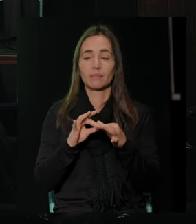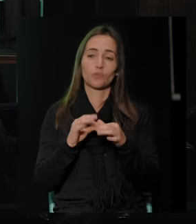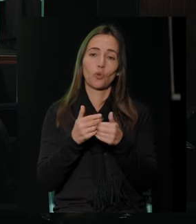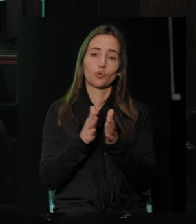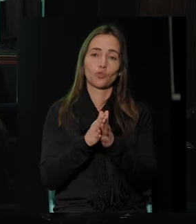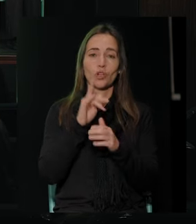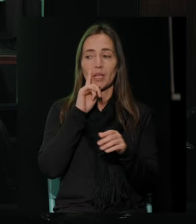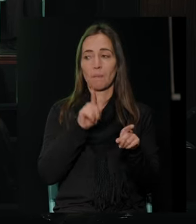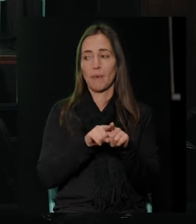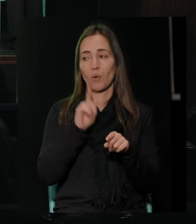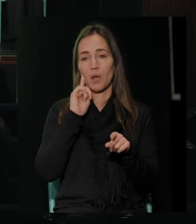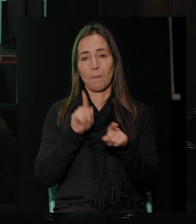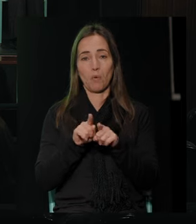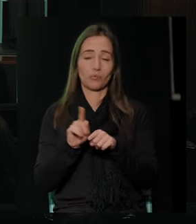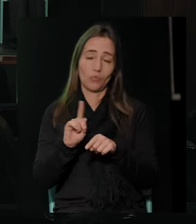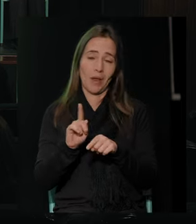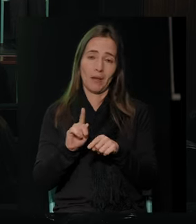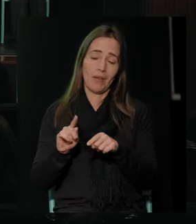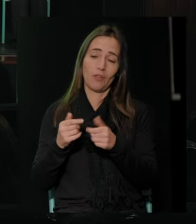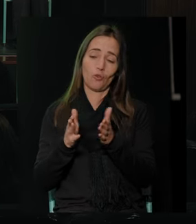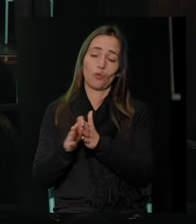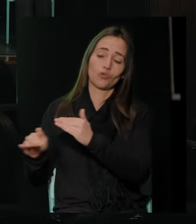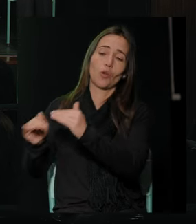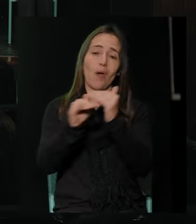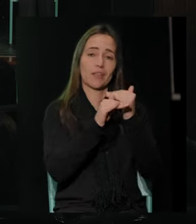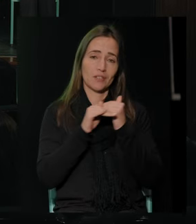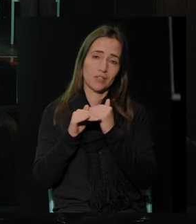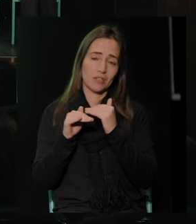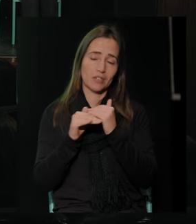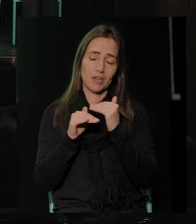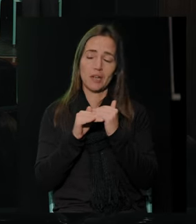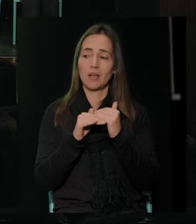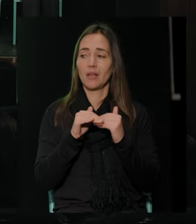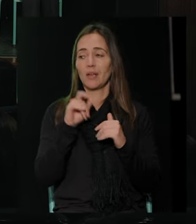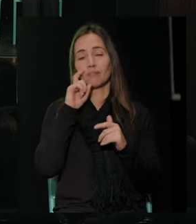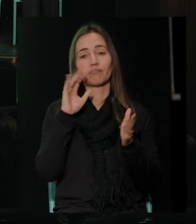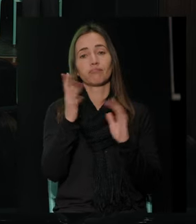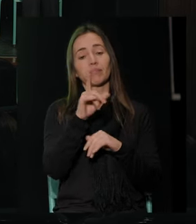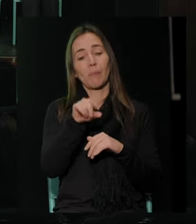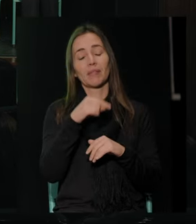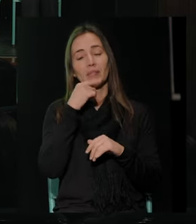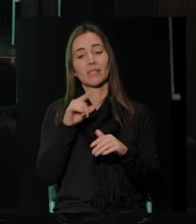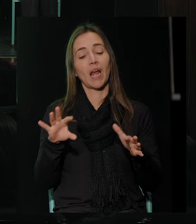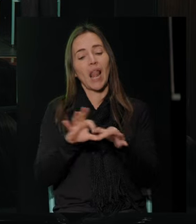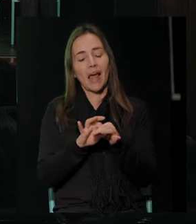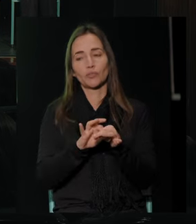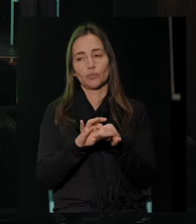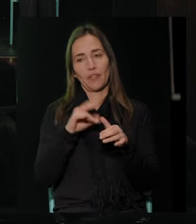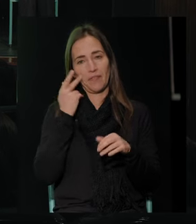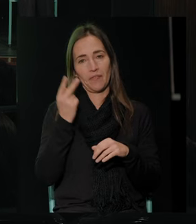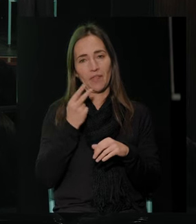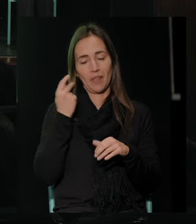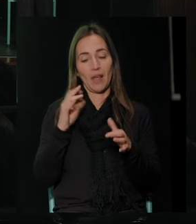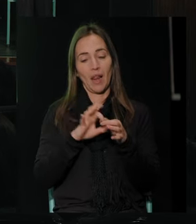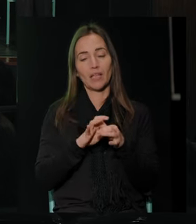irmãs, reconhecermos como iguais. E a ecologia é também reconhecer que há laços biológicos e